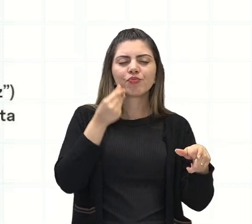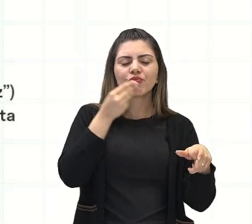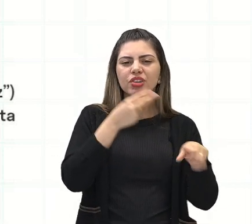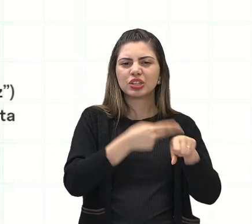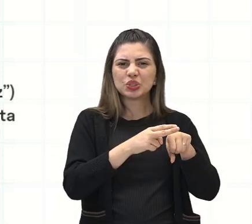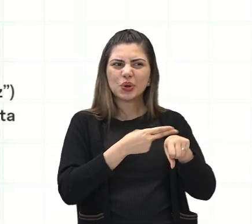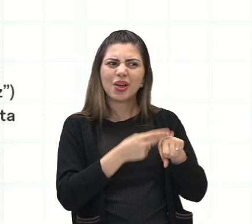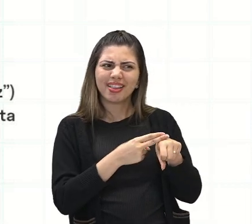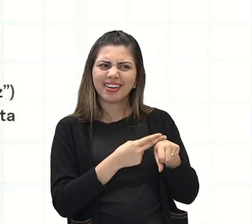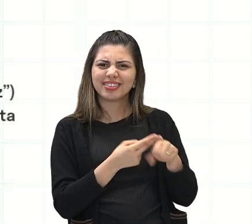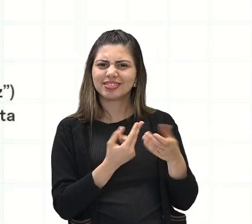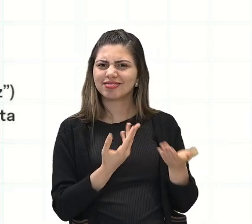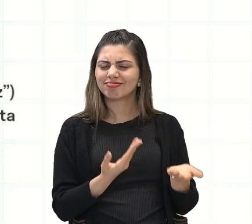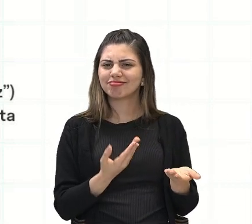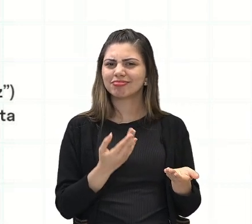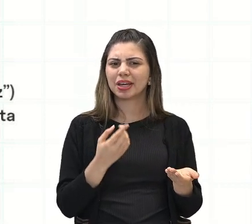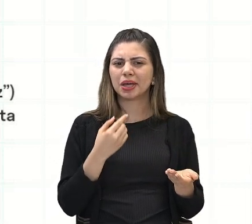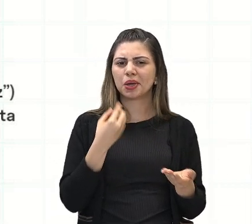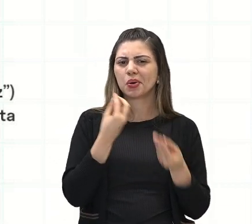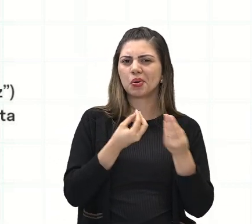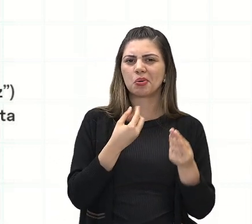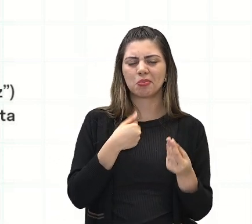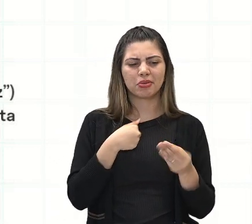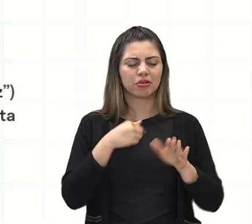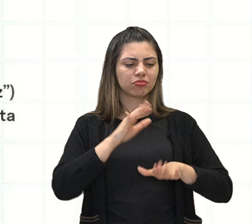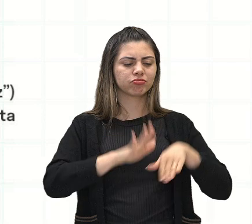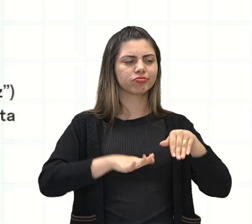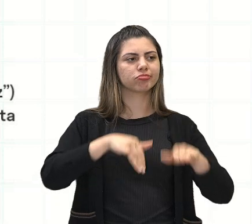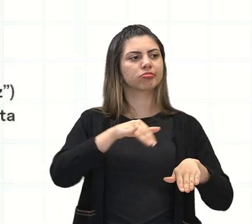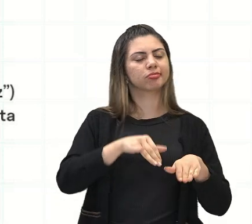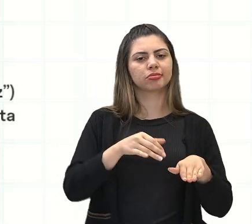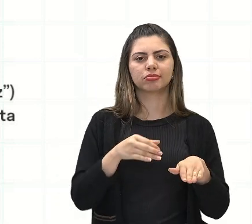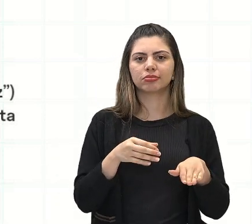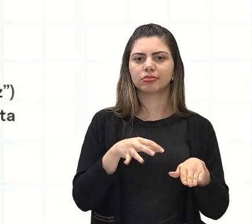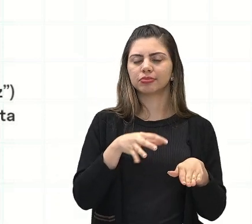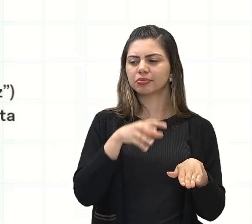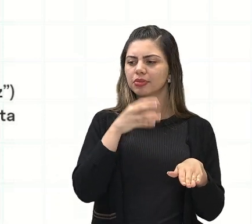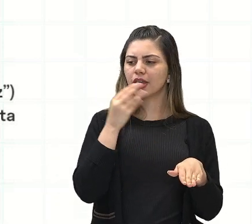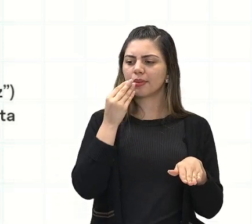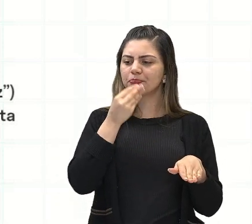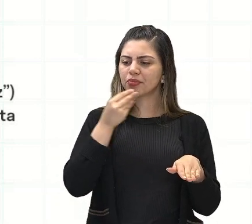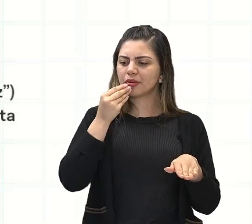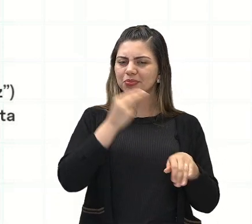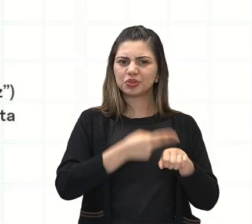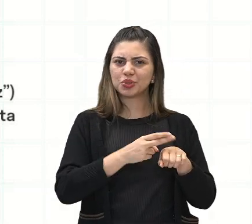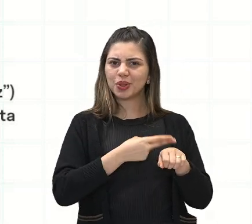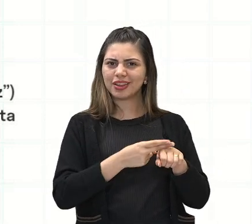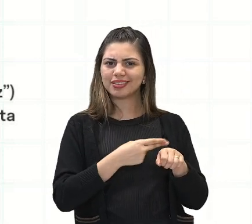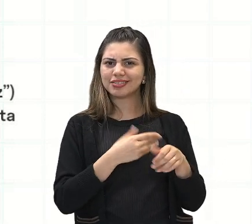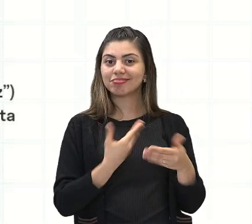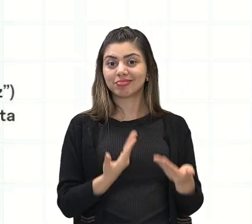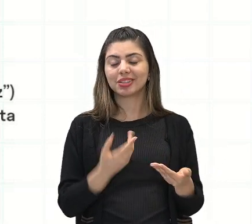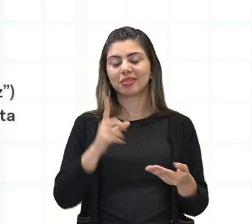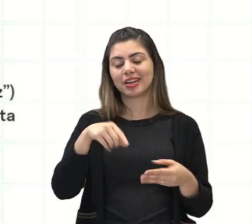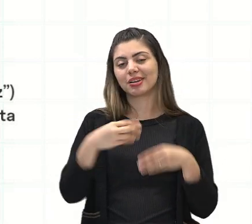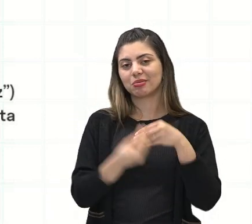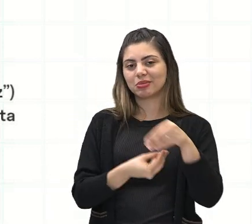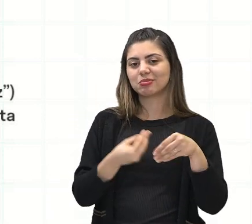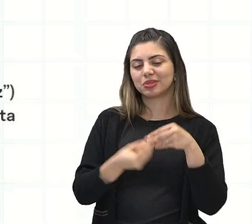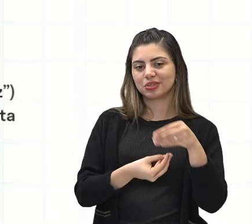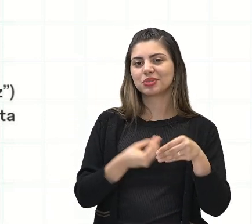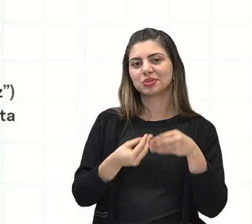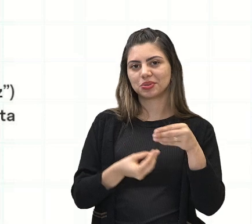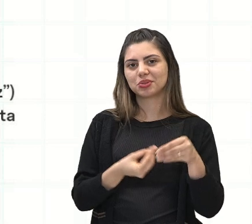sentir, por exemplo, pisando com o meu tato tinha um sabor de chocolate? Aí eu tenho essa mistura que eu chamo de